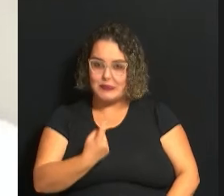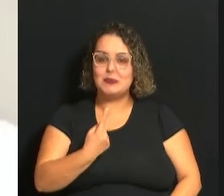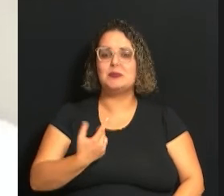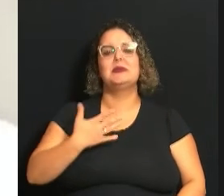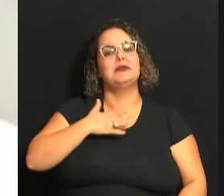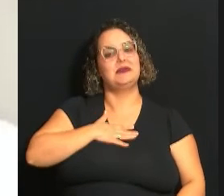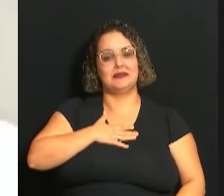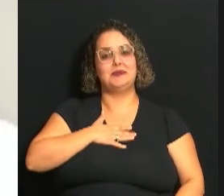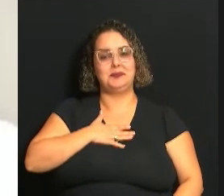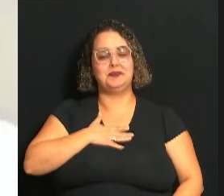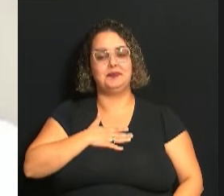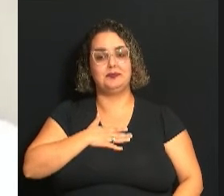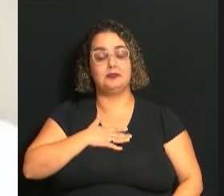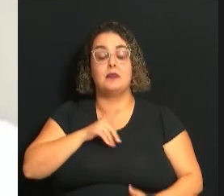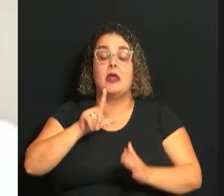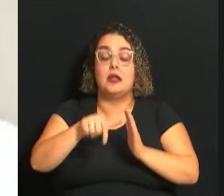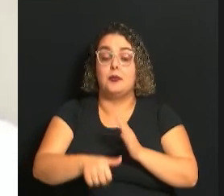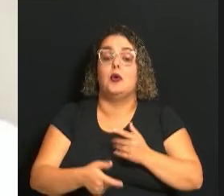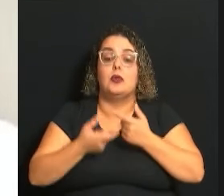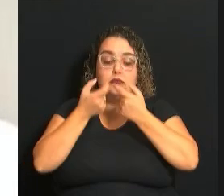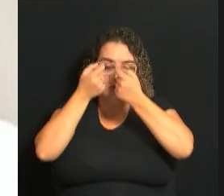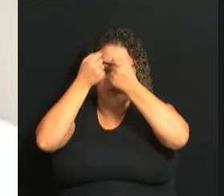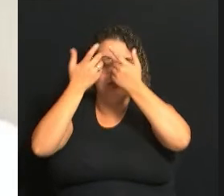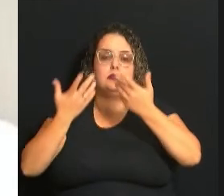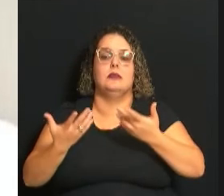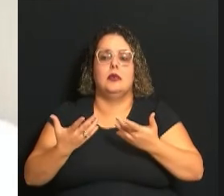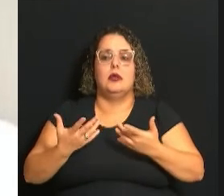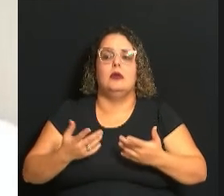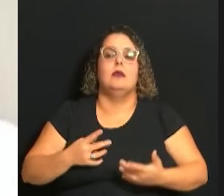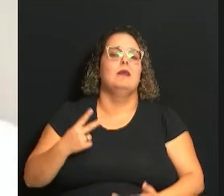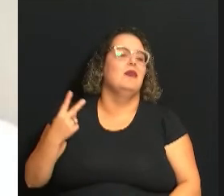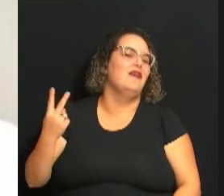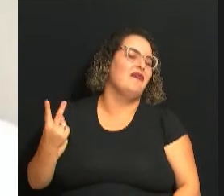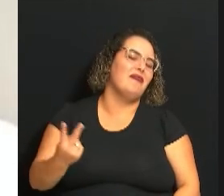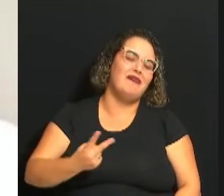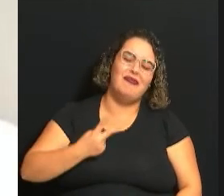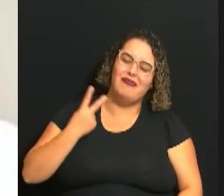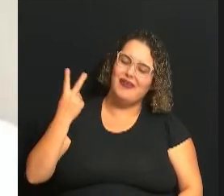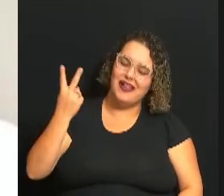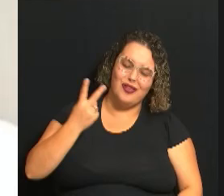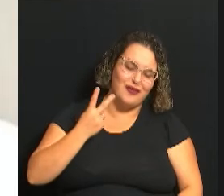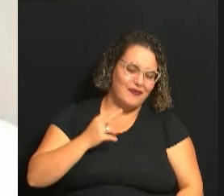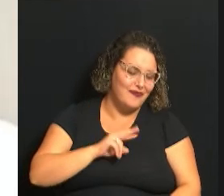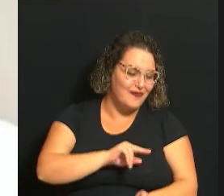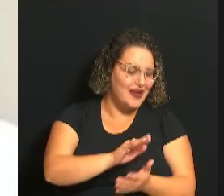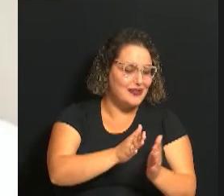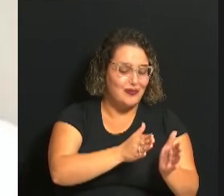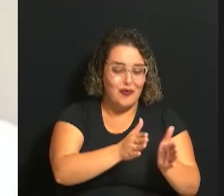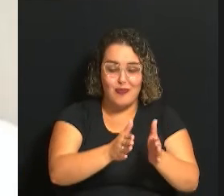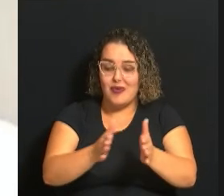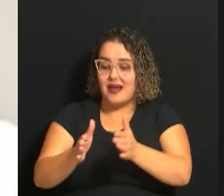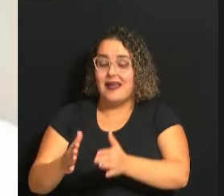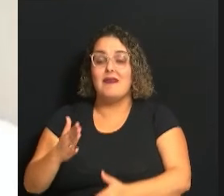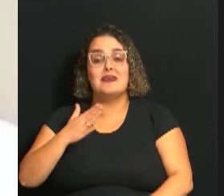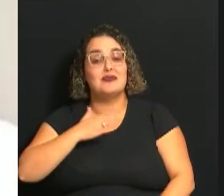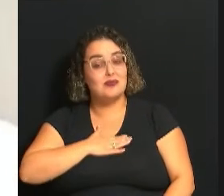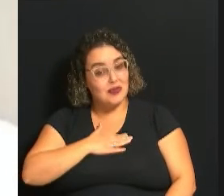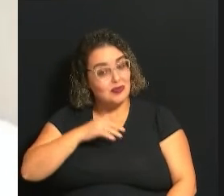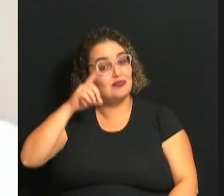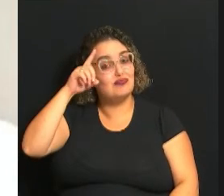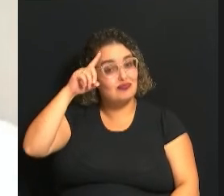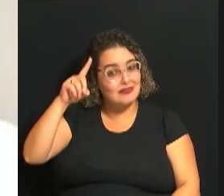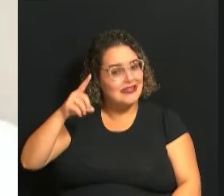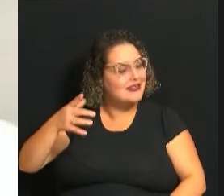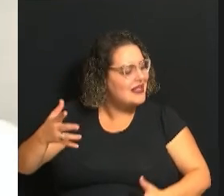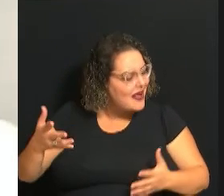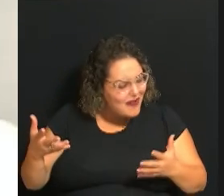primeiro, a gente tem que... Eu dou muito mais valor a muitos momentos. Eu faço dos meus dias incríveis.